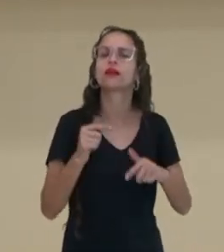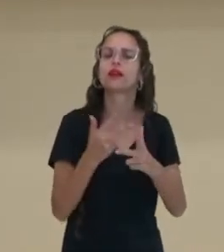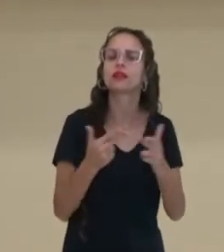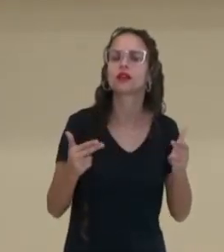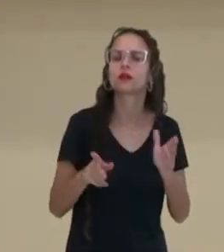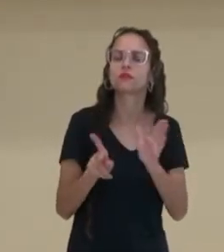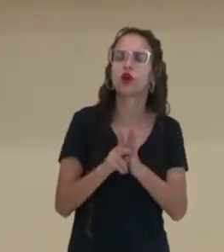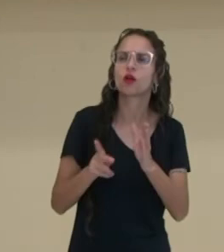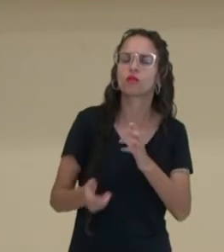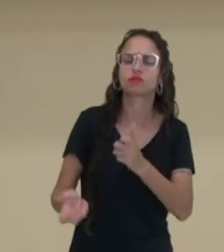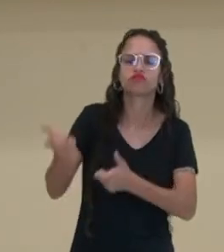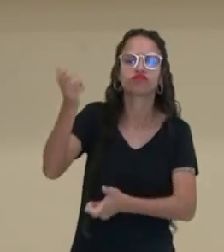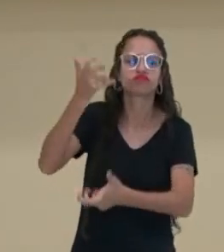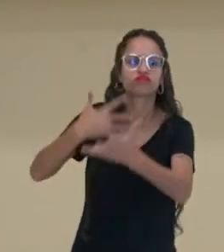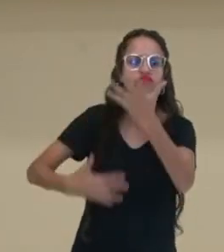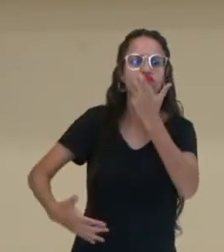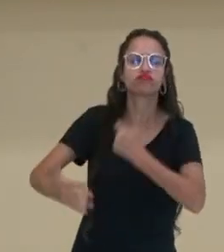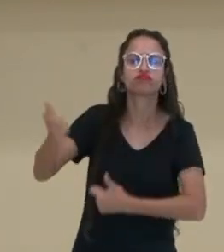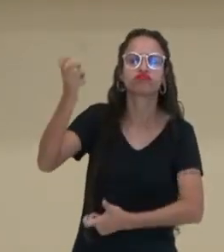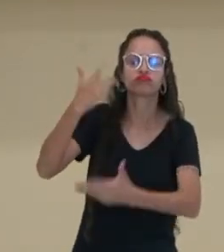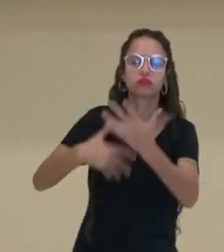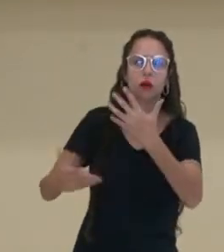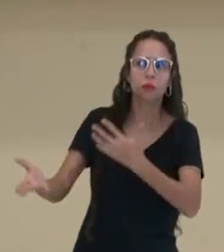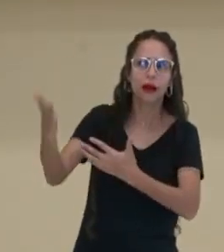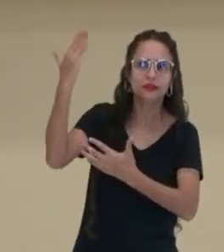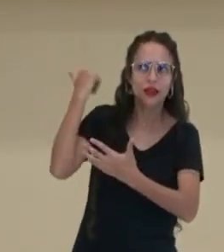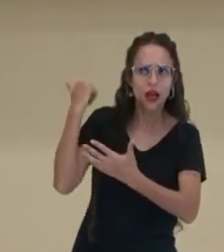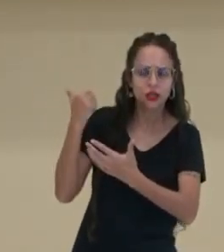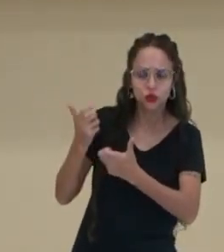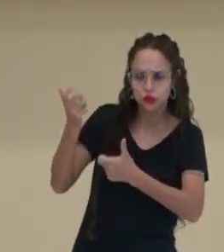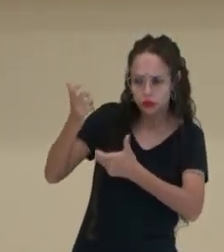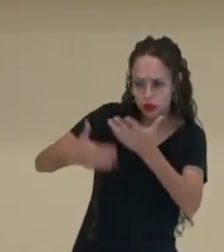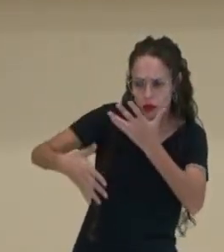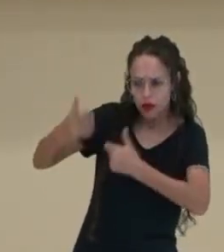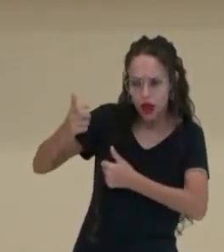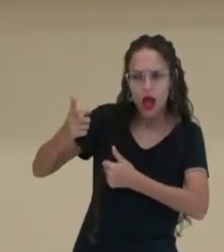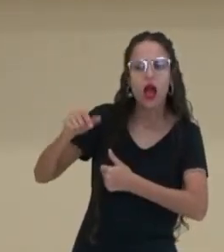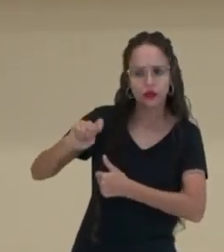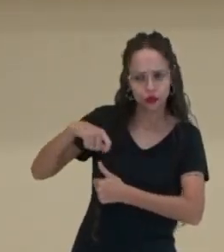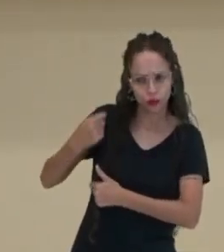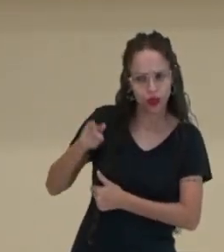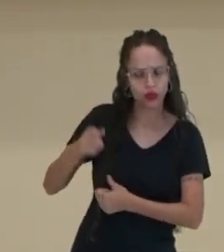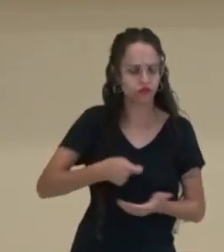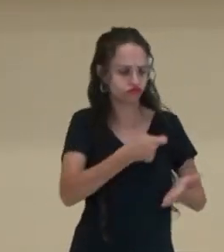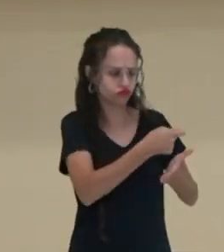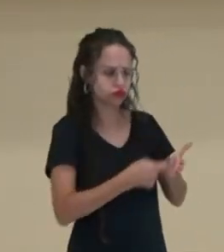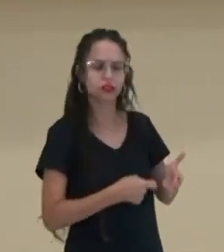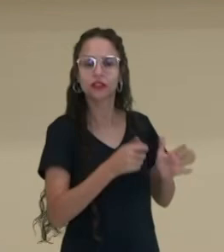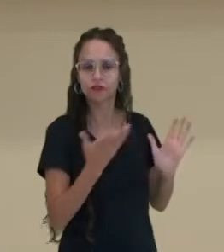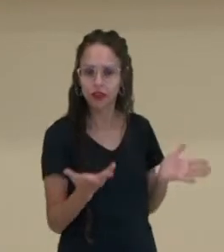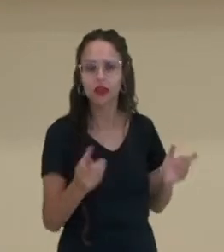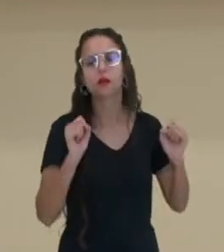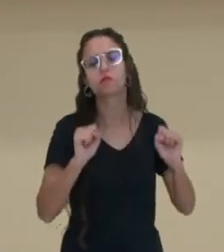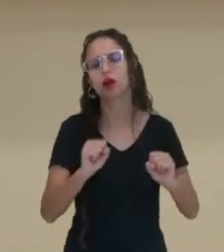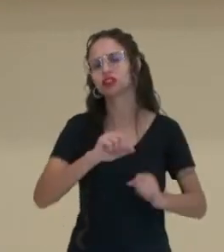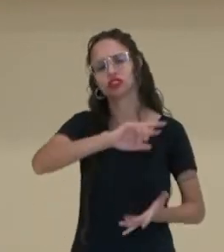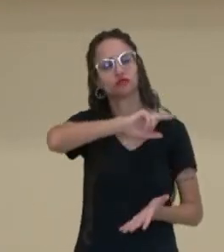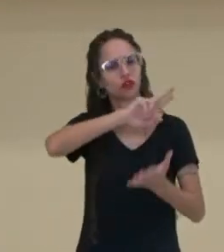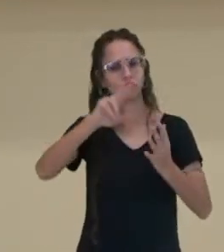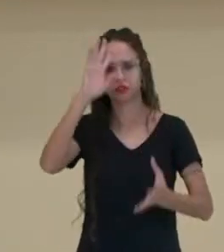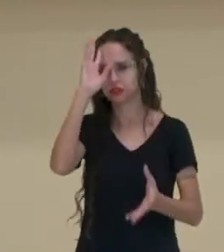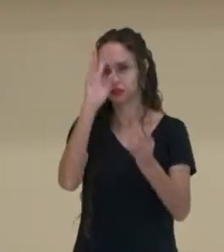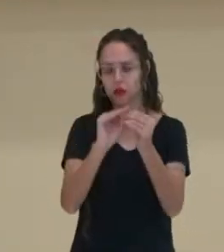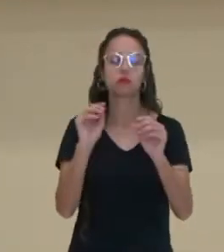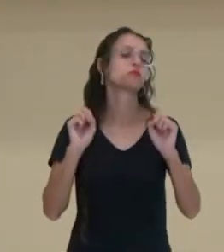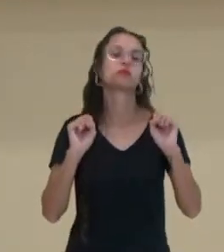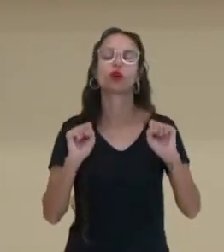que contam aquele passado e começar a escrever sobre ele. E pode ter várias interpretações, pode